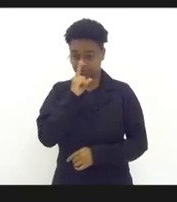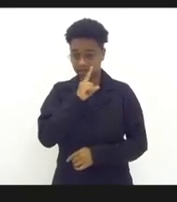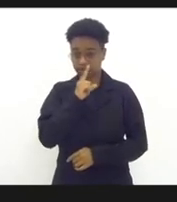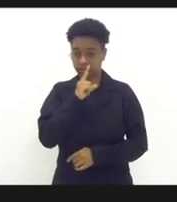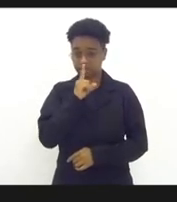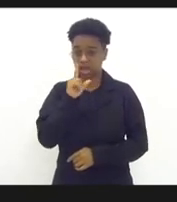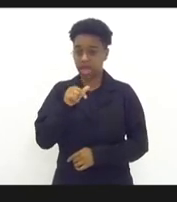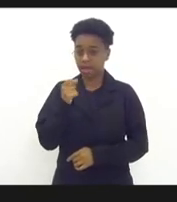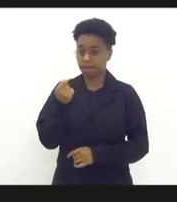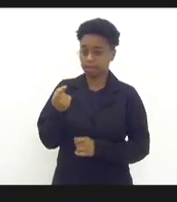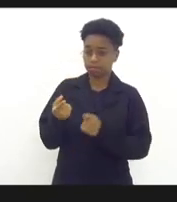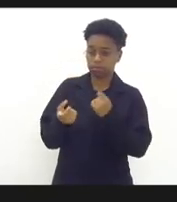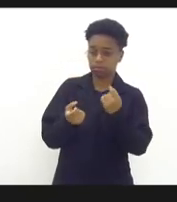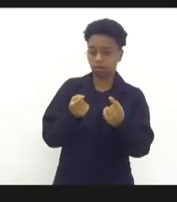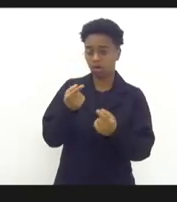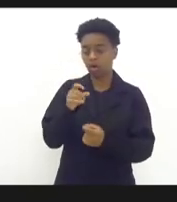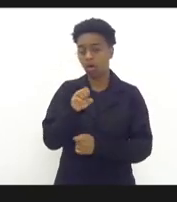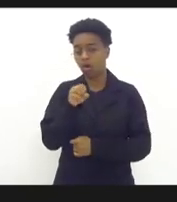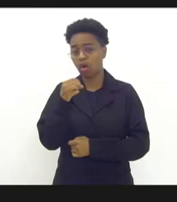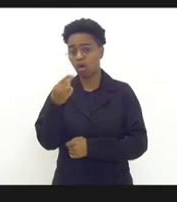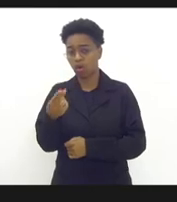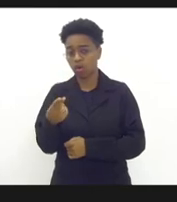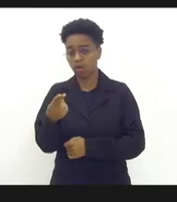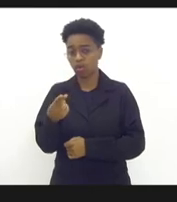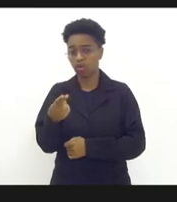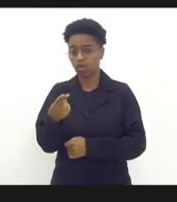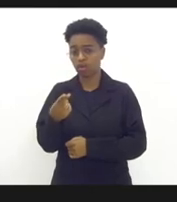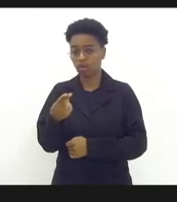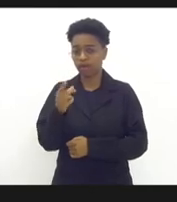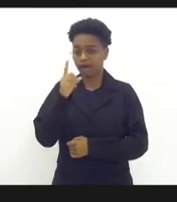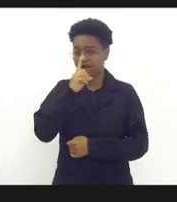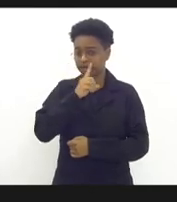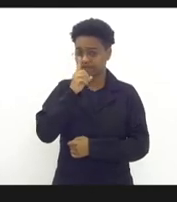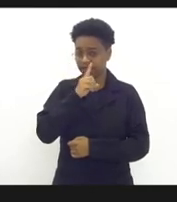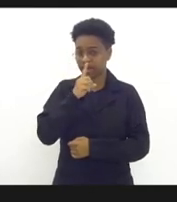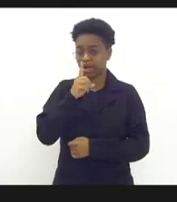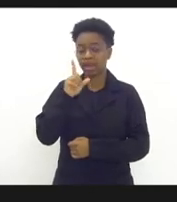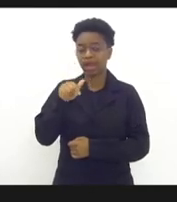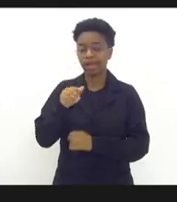a exceção ou elas são, as falhas são o